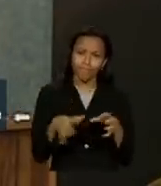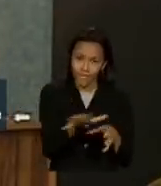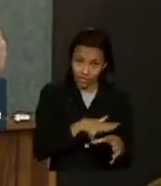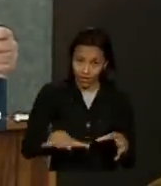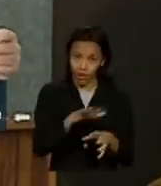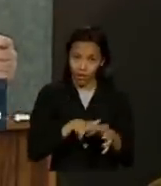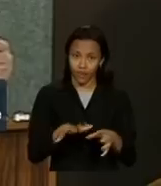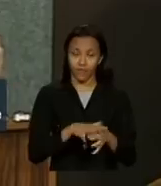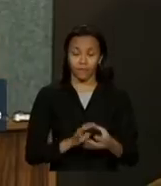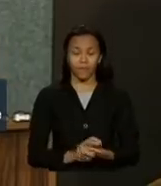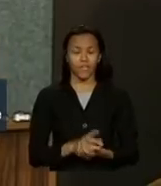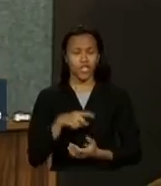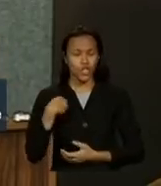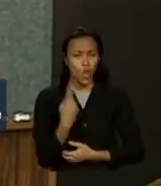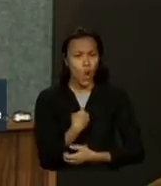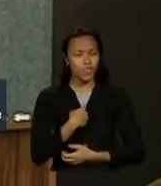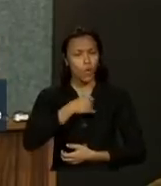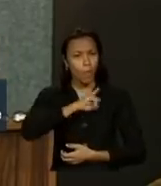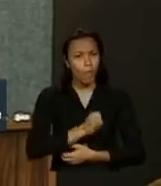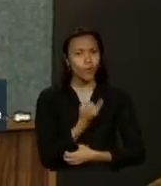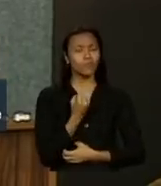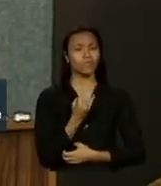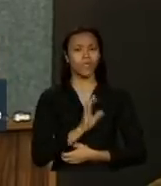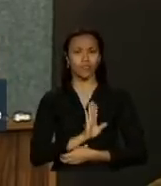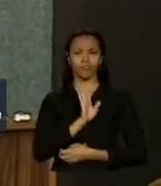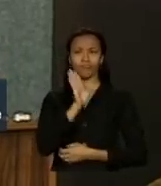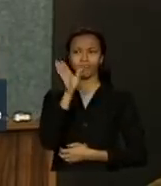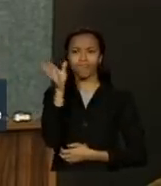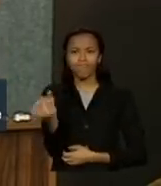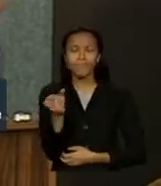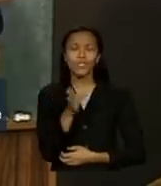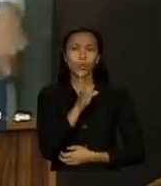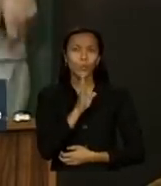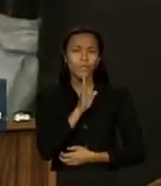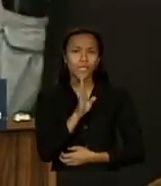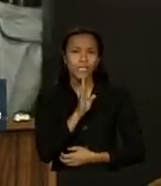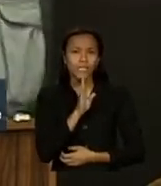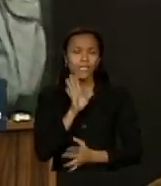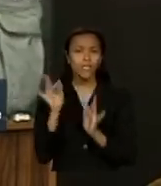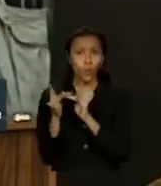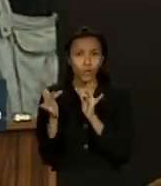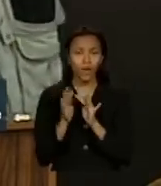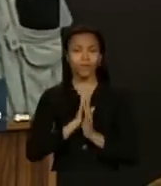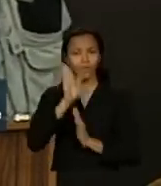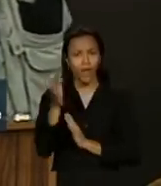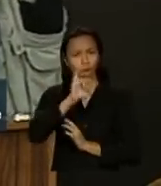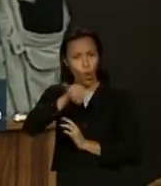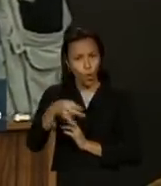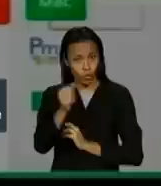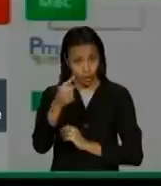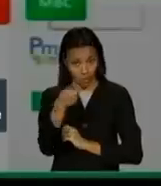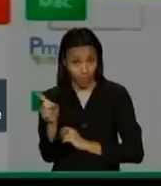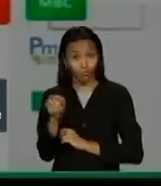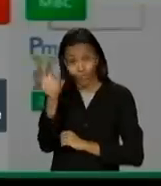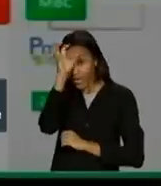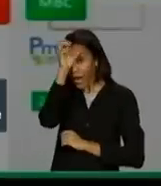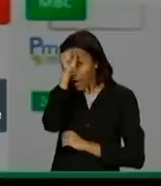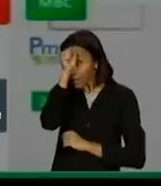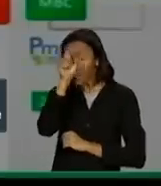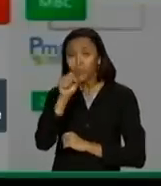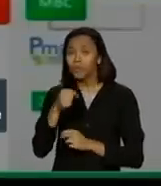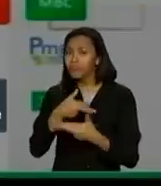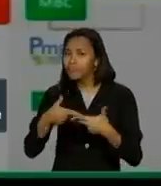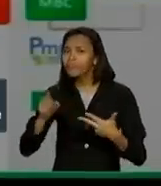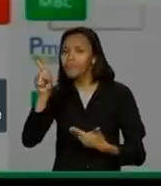nós tivemos oportunidade através desse processo de contato com o Japão de aprender isso